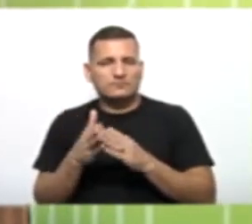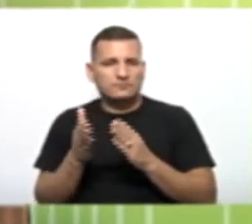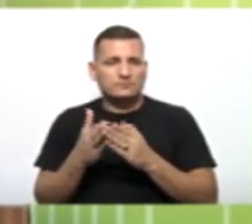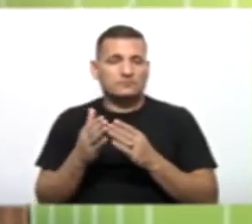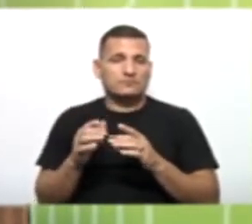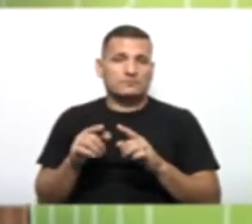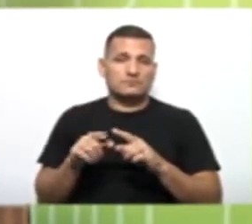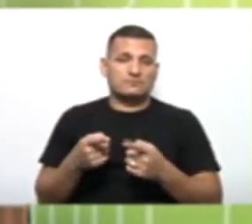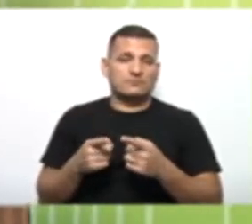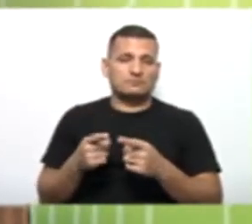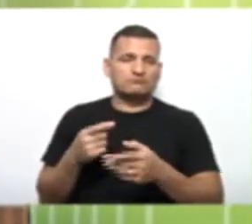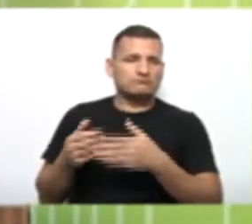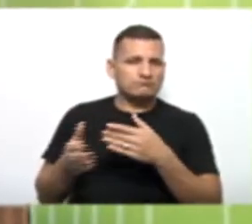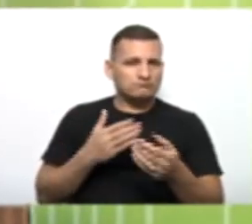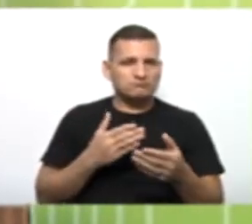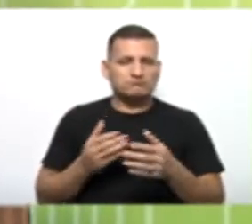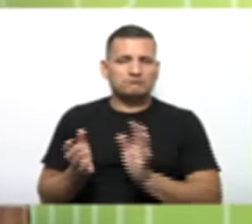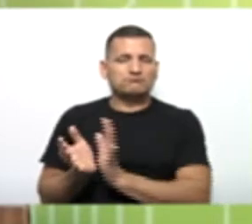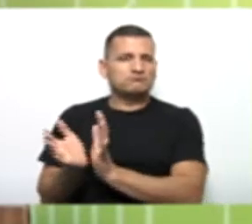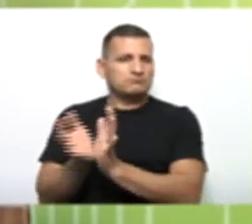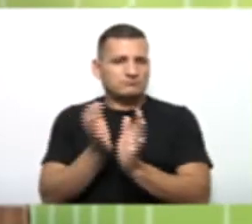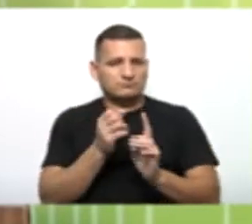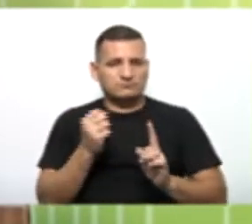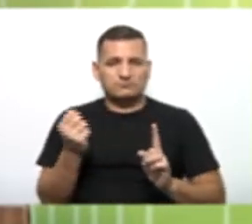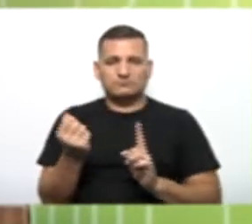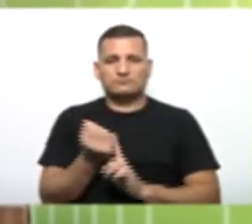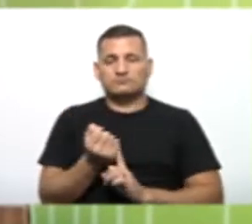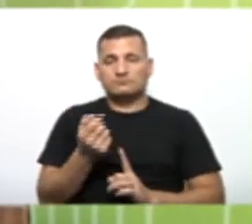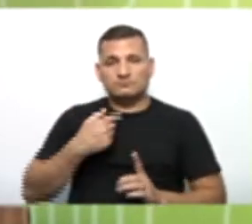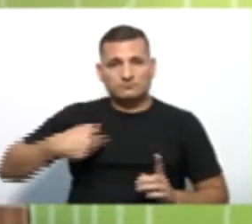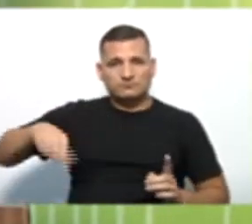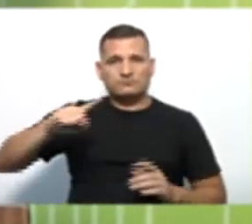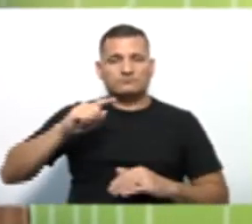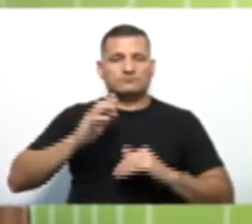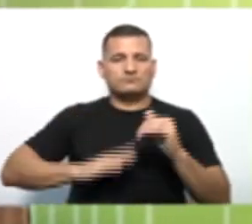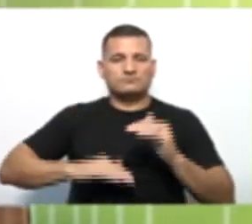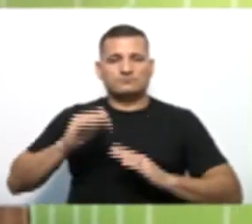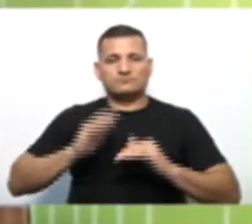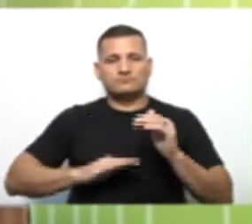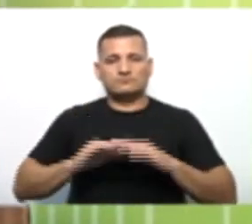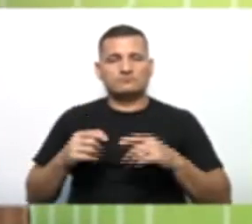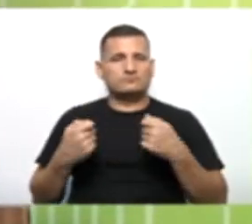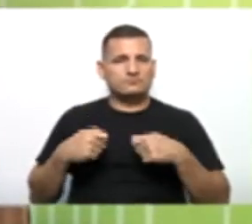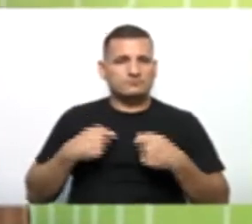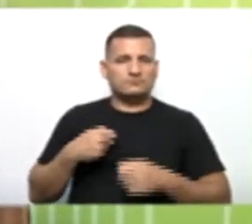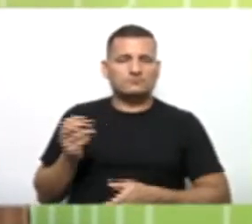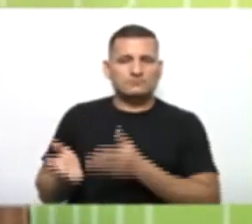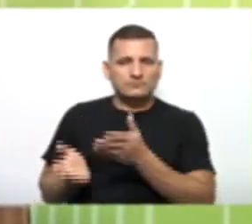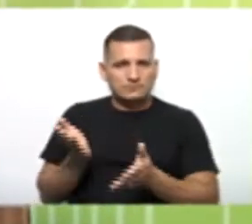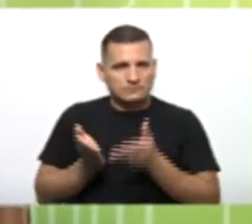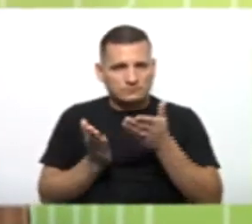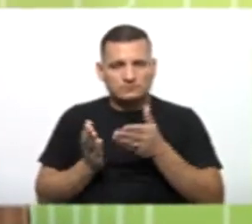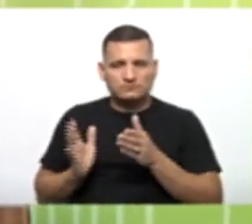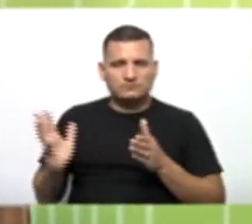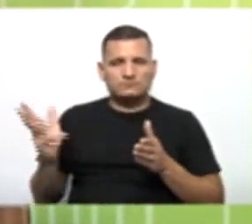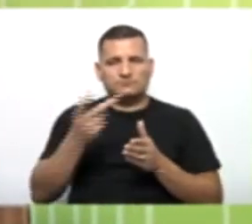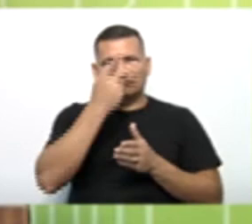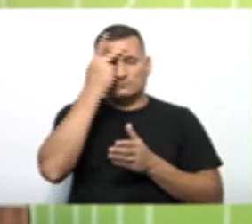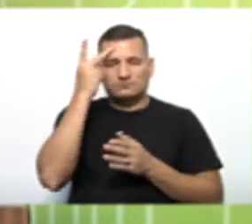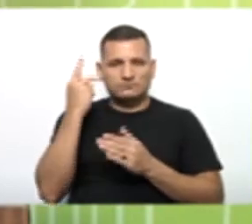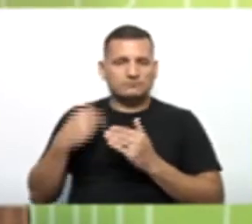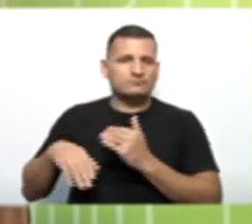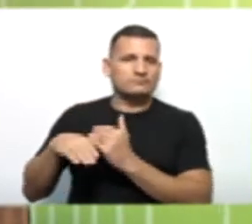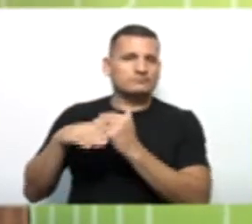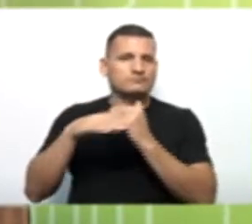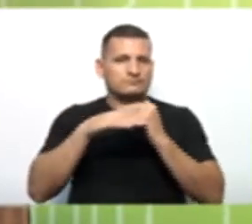independente independente de classe sociais nós profissionais temos que tratar todas as pessoas a